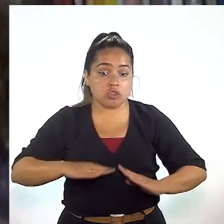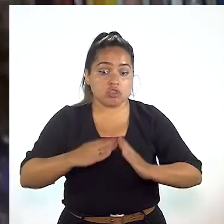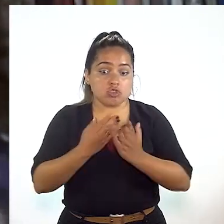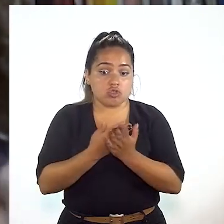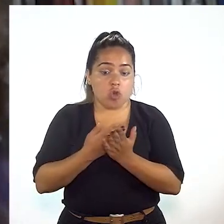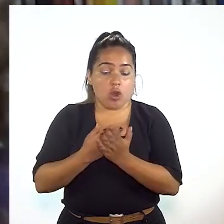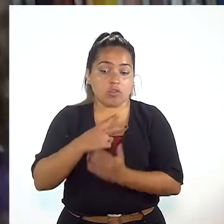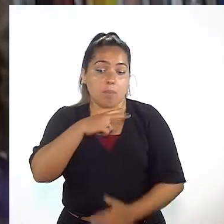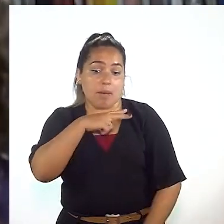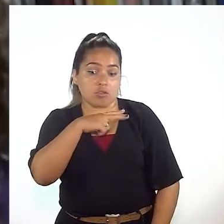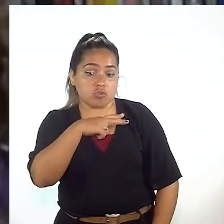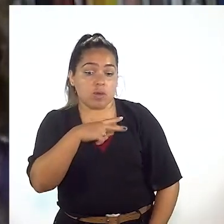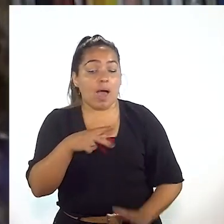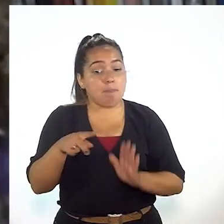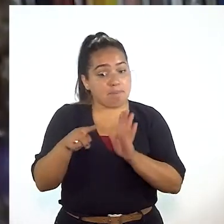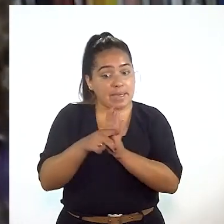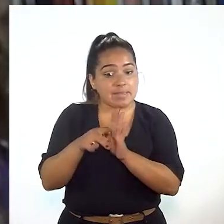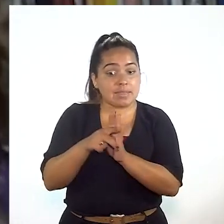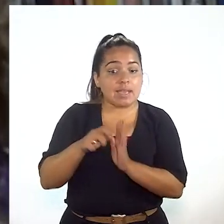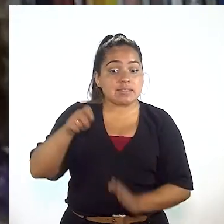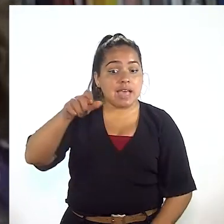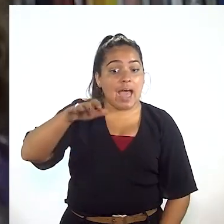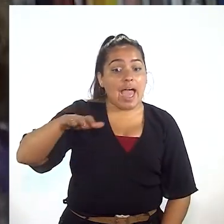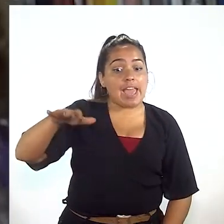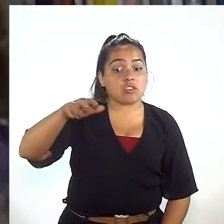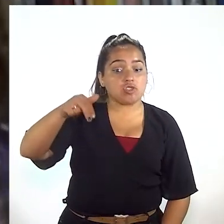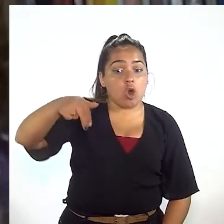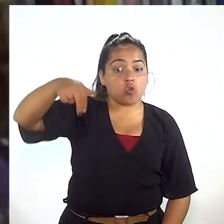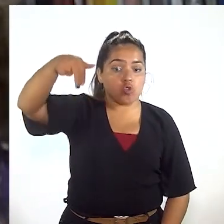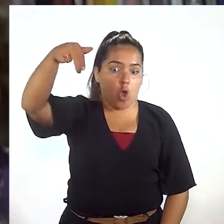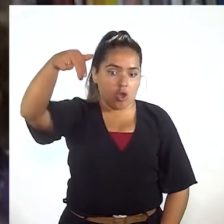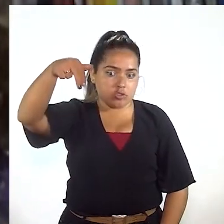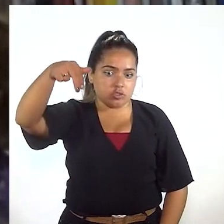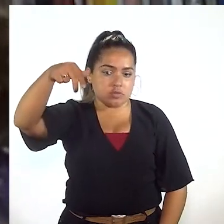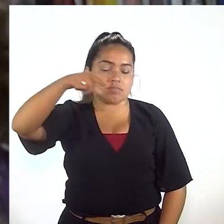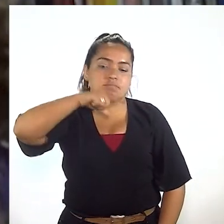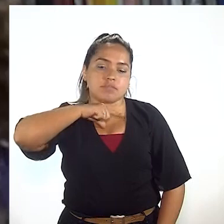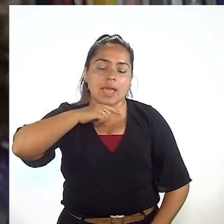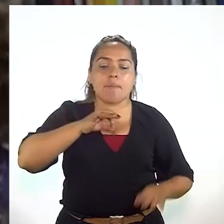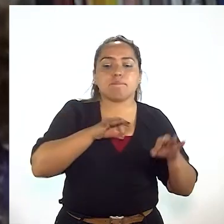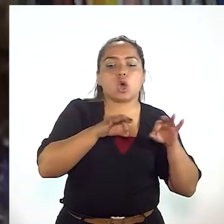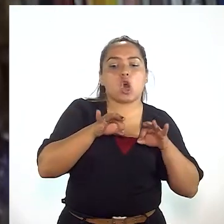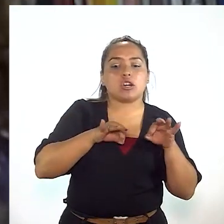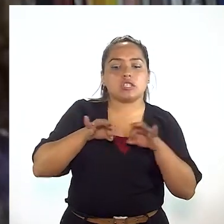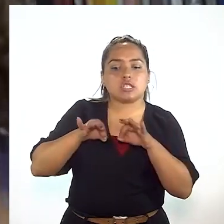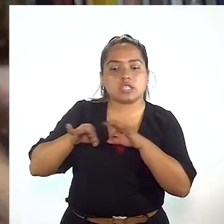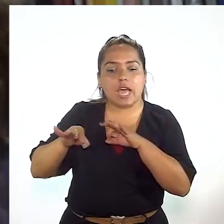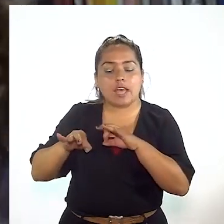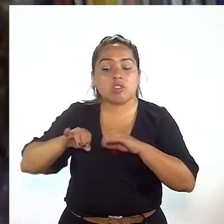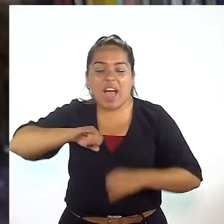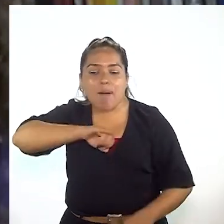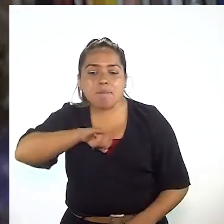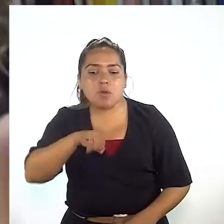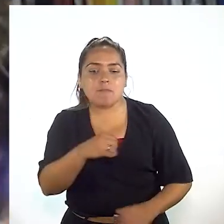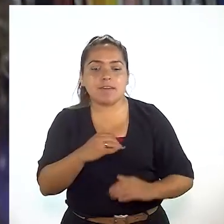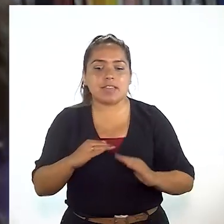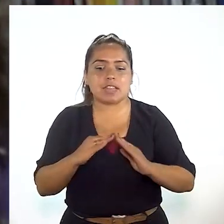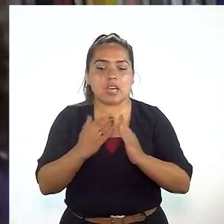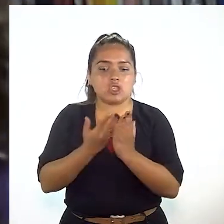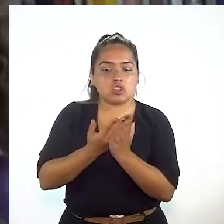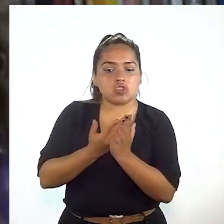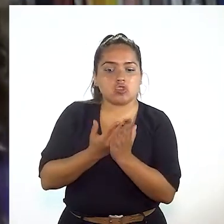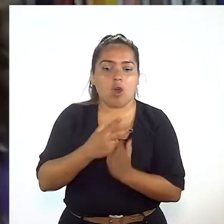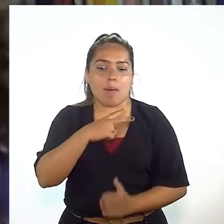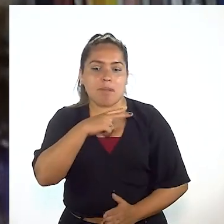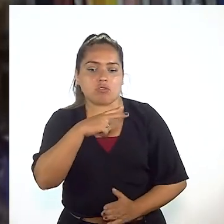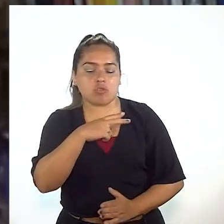alunos das escolas particulares da cidade são pessoas da Zona Norte, seja pelo ProUni, seja pelos